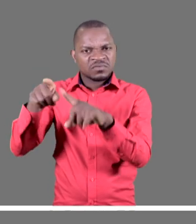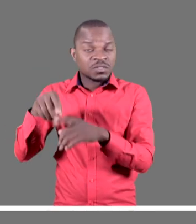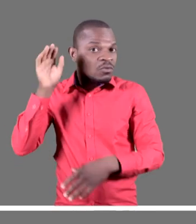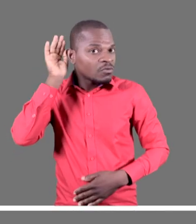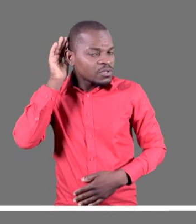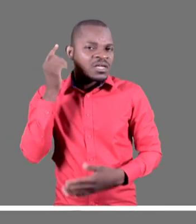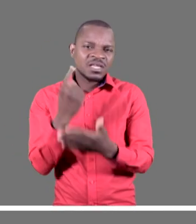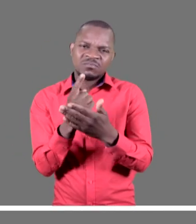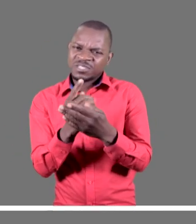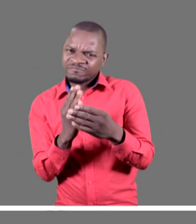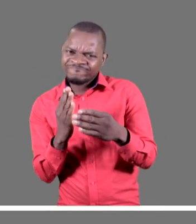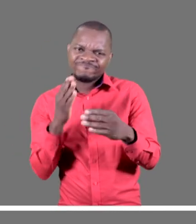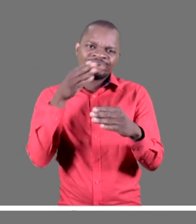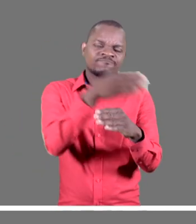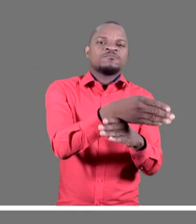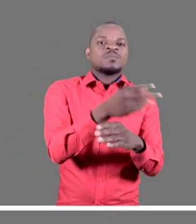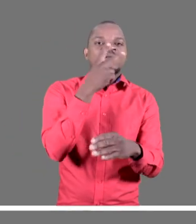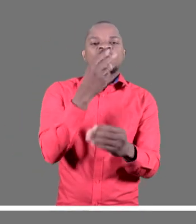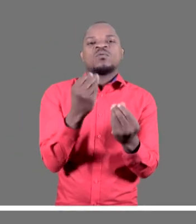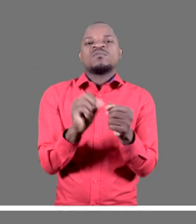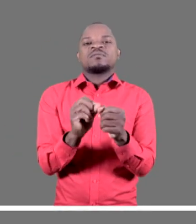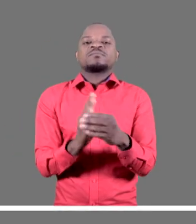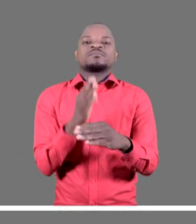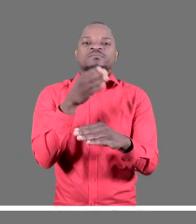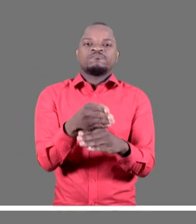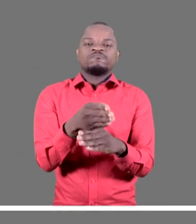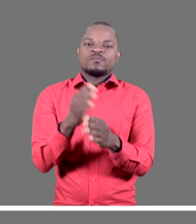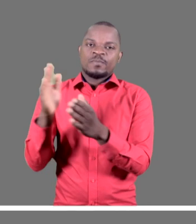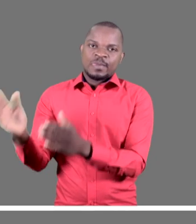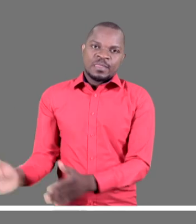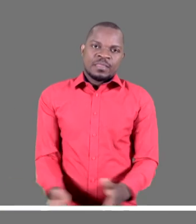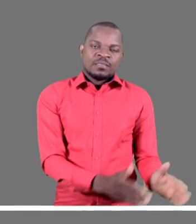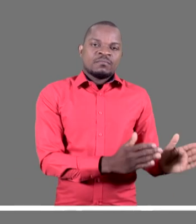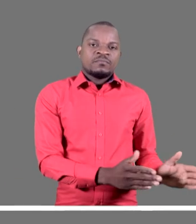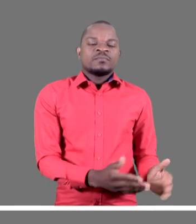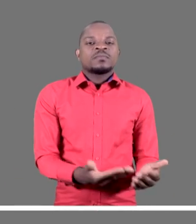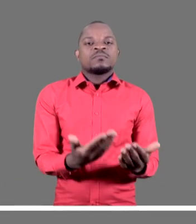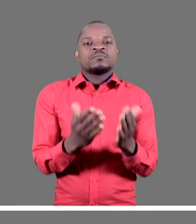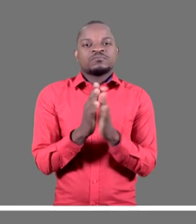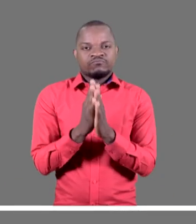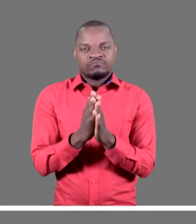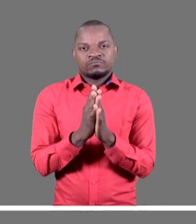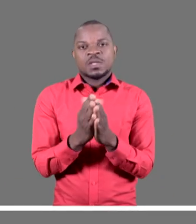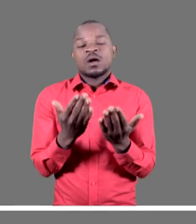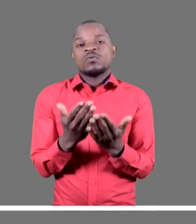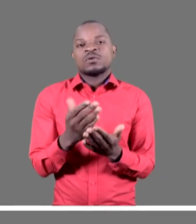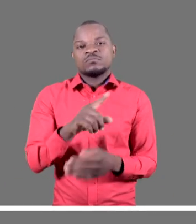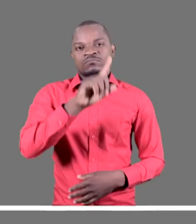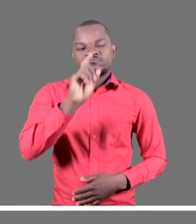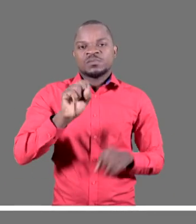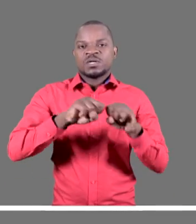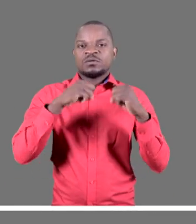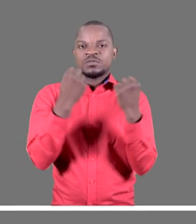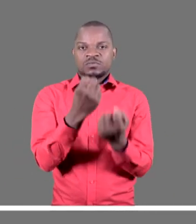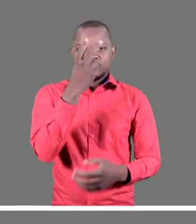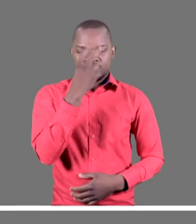e tentar resolver este problema. Obrigado, Farida Gulamo. Sérgio Miguel, uma das preocupações das pessoas